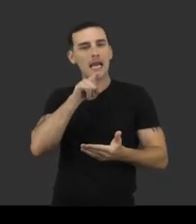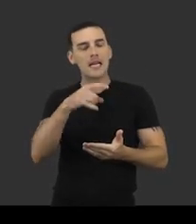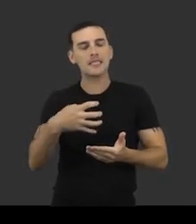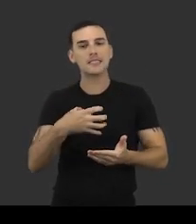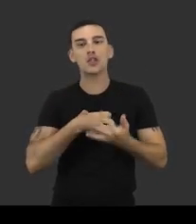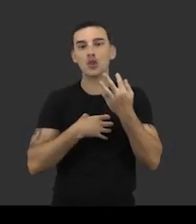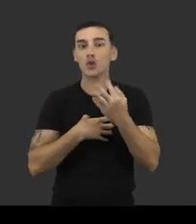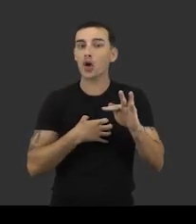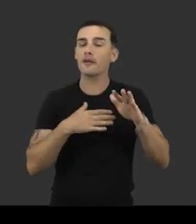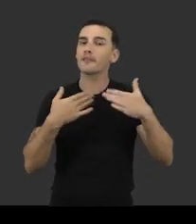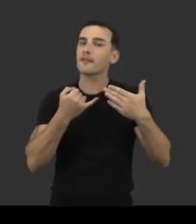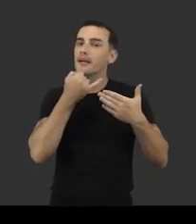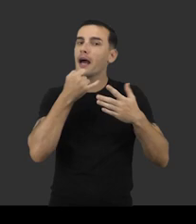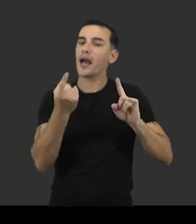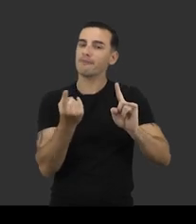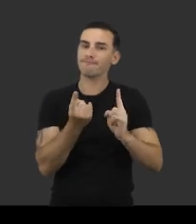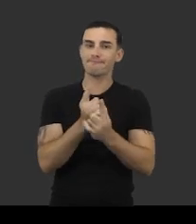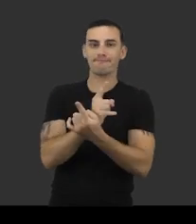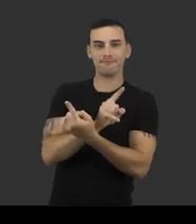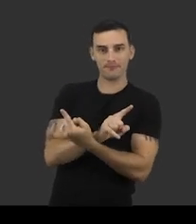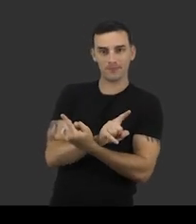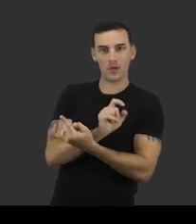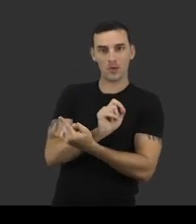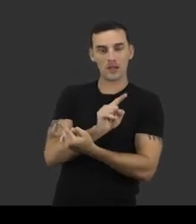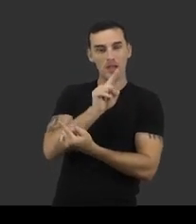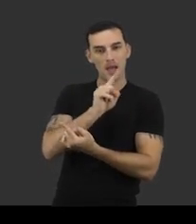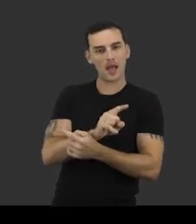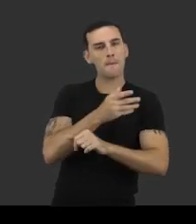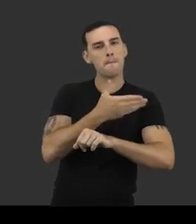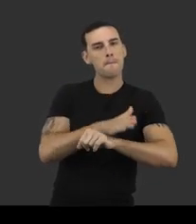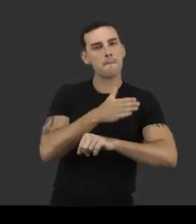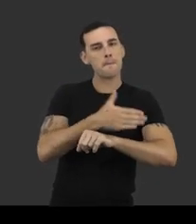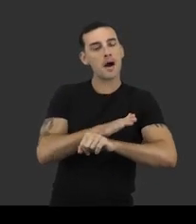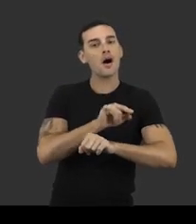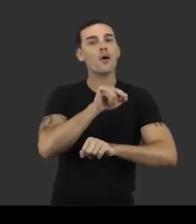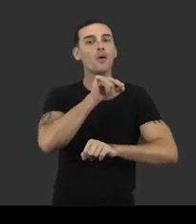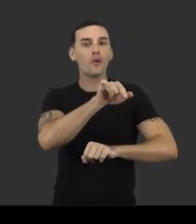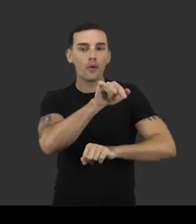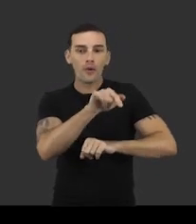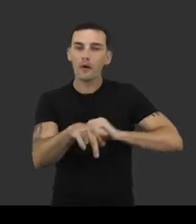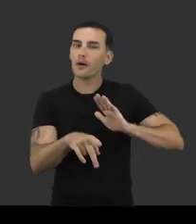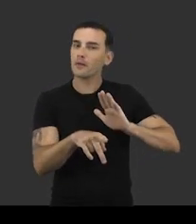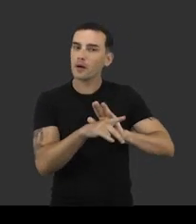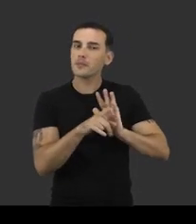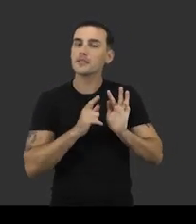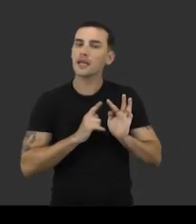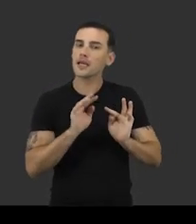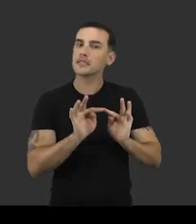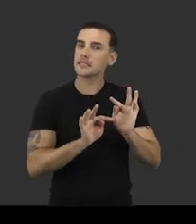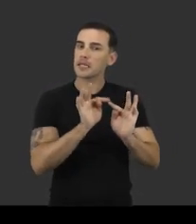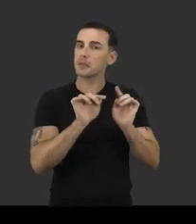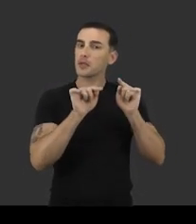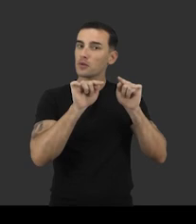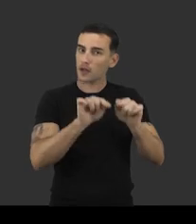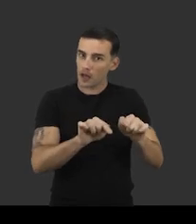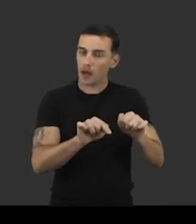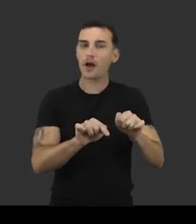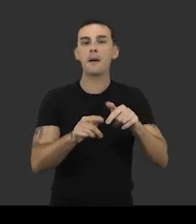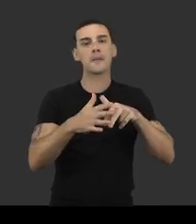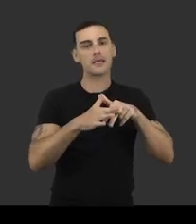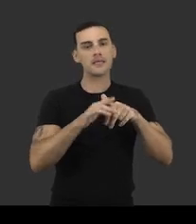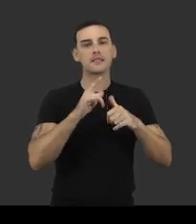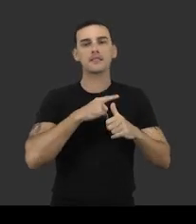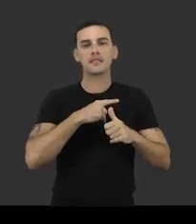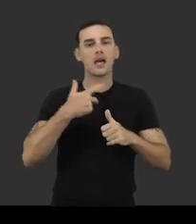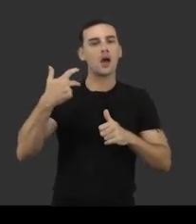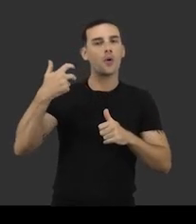seguir, infelizmente, o caminho inverso. Eu vou para uma prática que seja fazer o tratamento desse paciente sob sedação